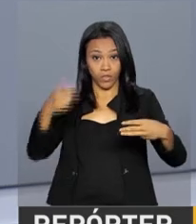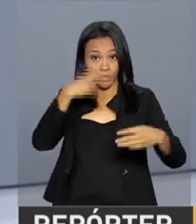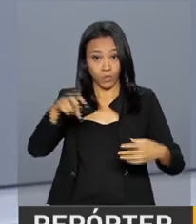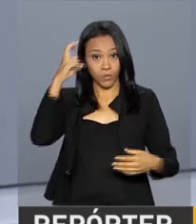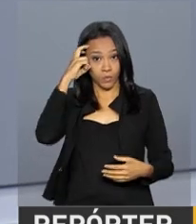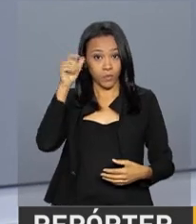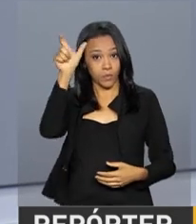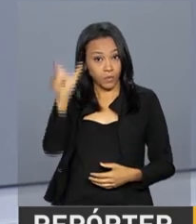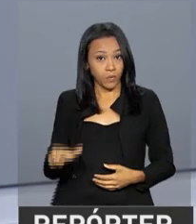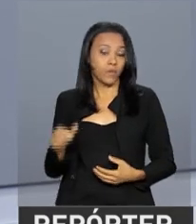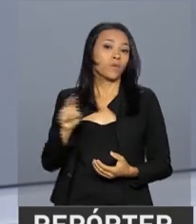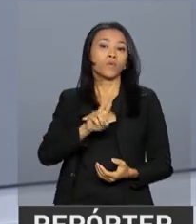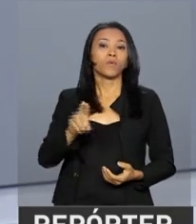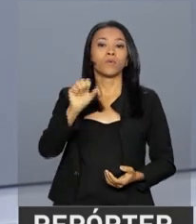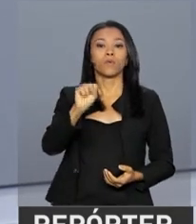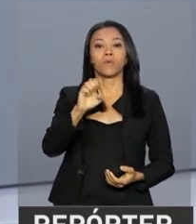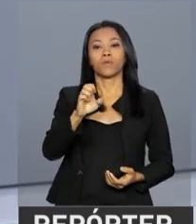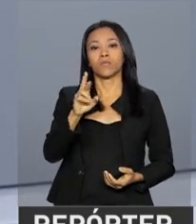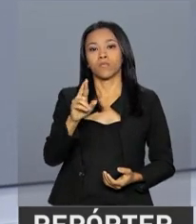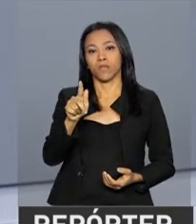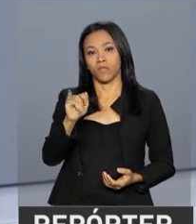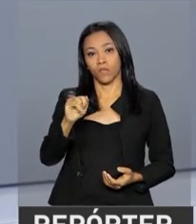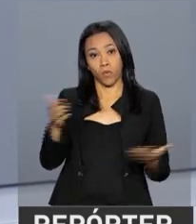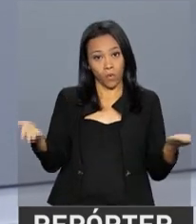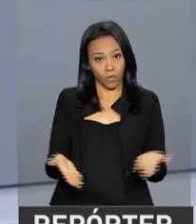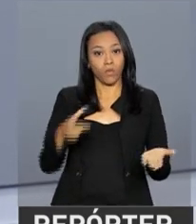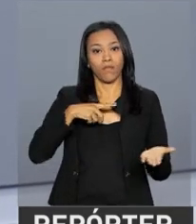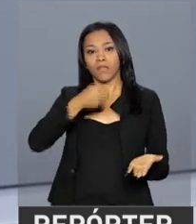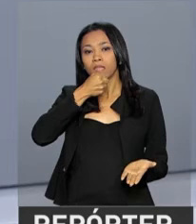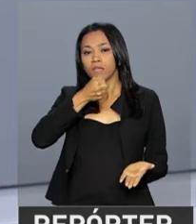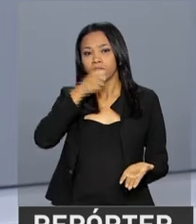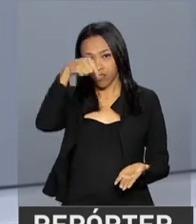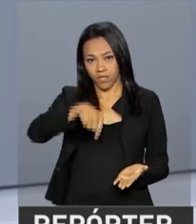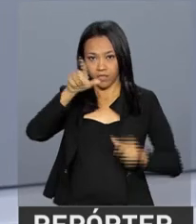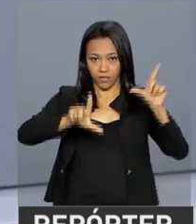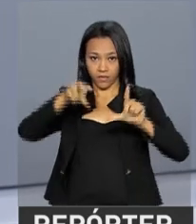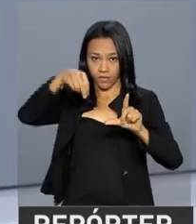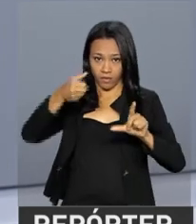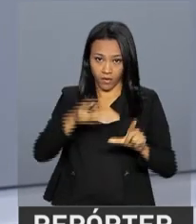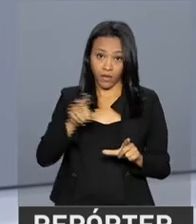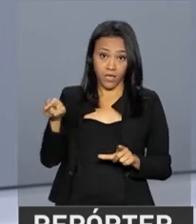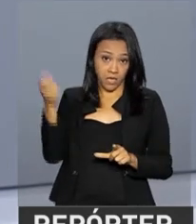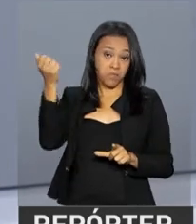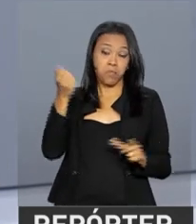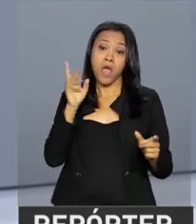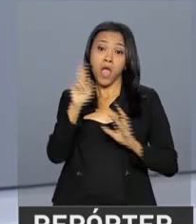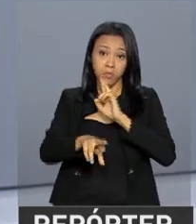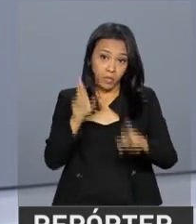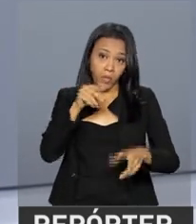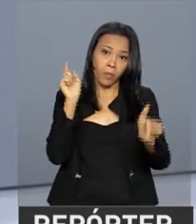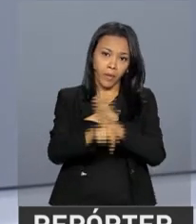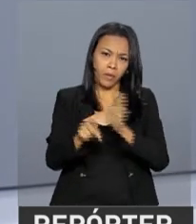sérgio sá leitão foi o entrevistado de hoje do programa por dentro do governo aqui da nbr o ministro respondeu perguntas sobre